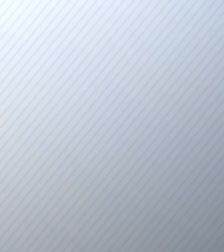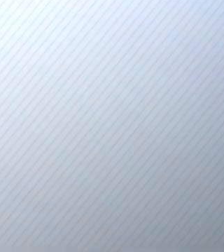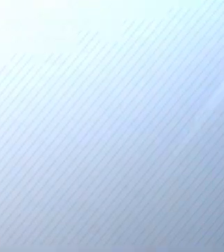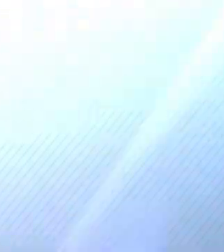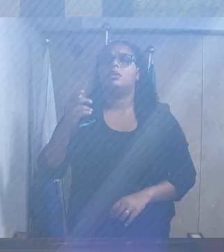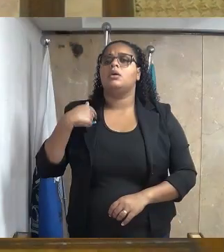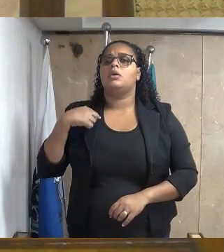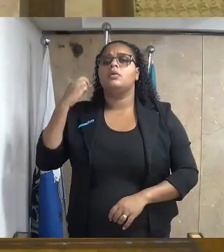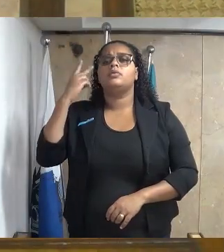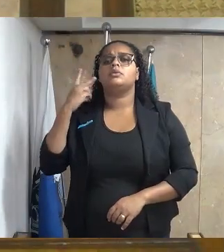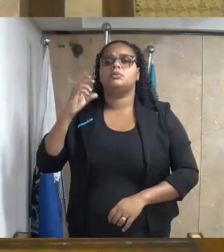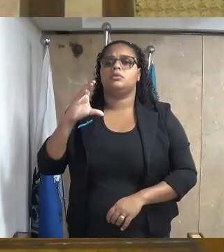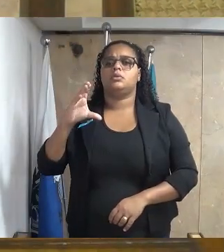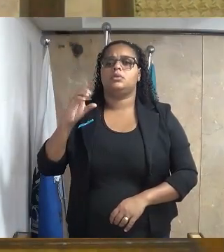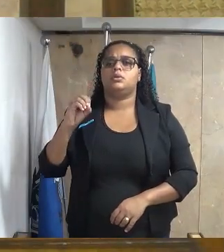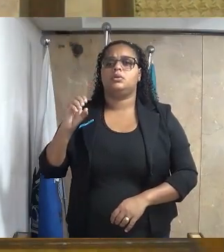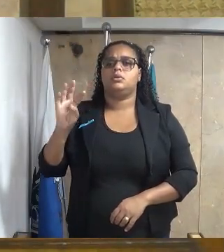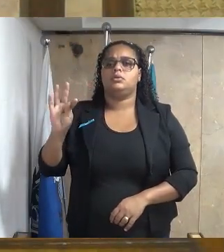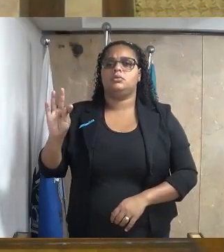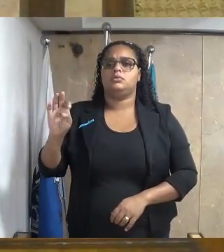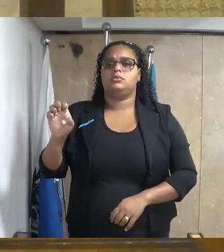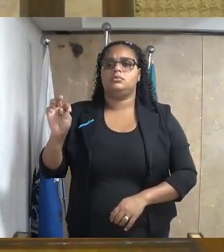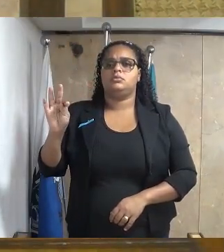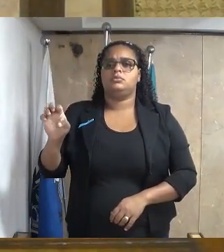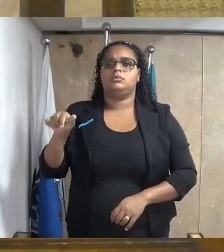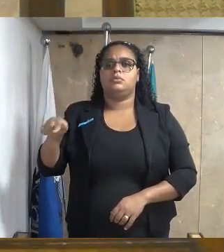Com a palavra, vereador Catite.